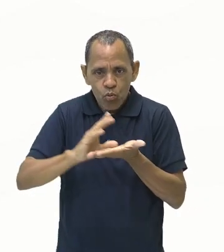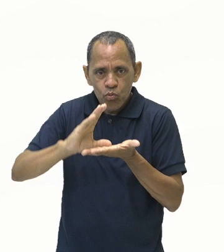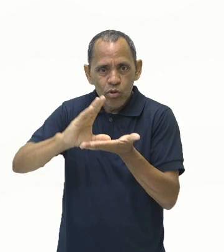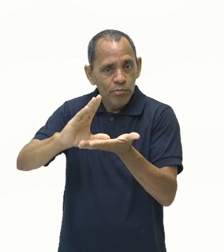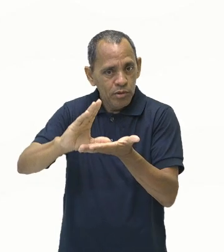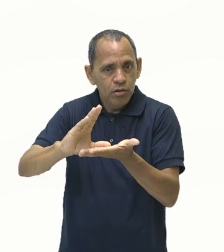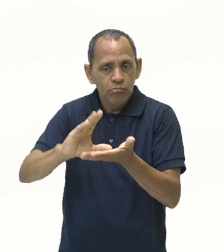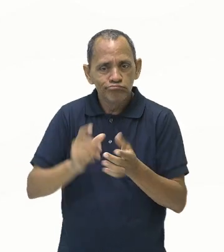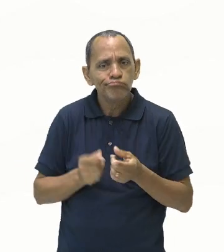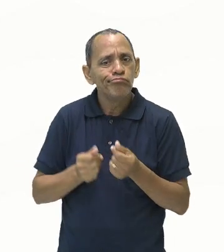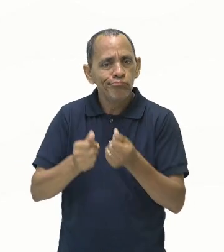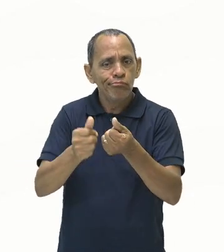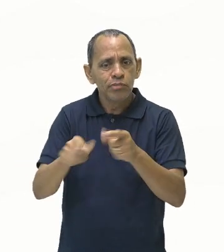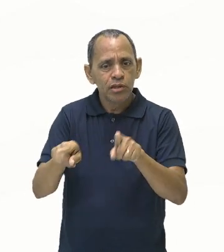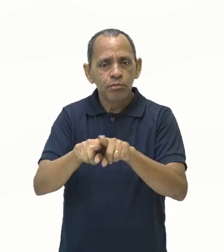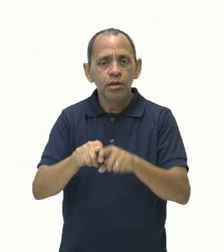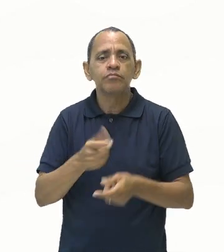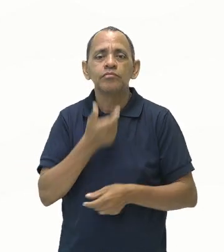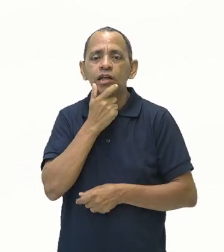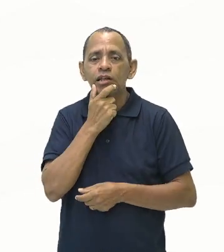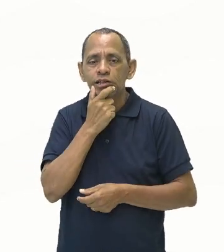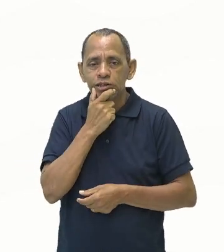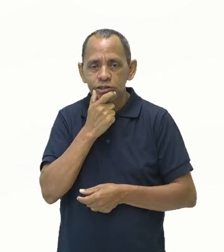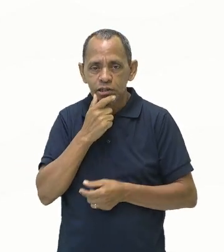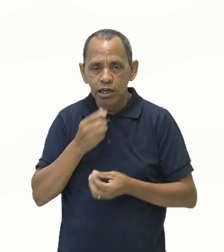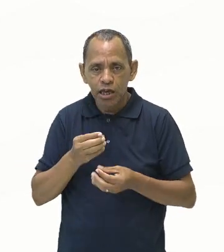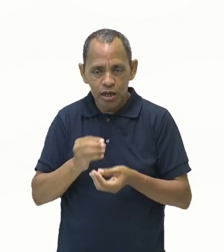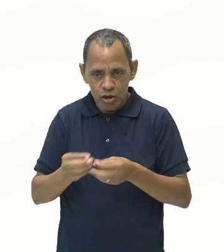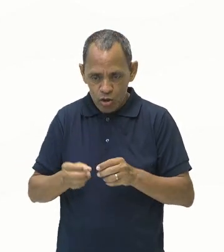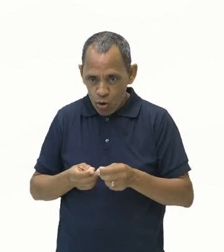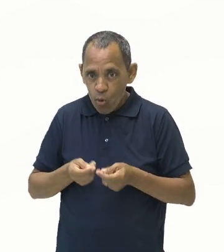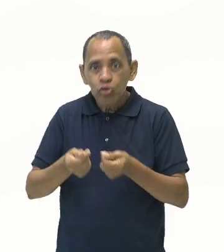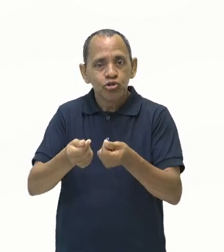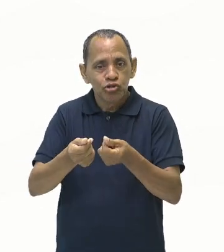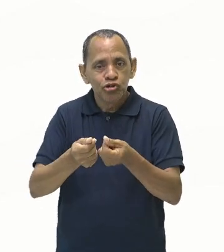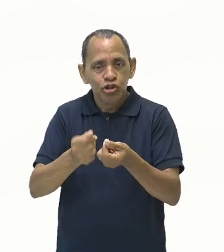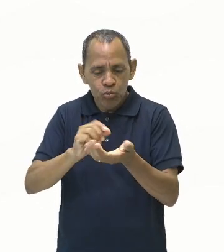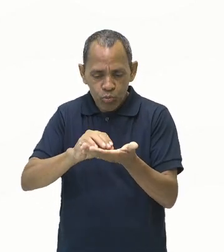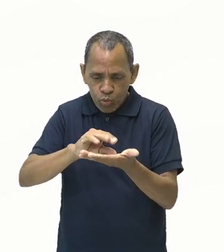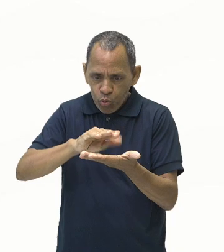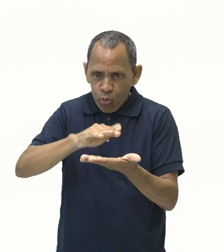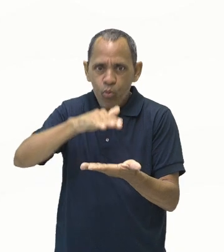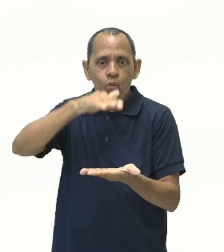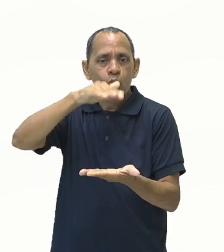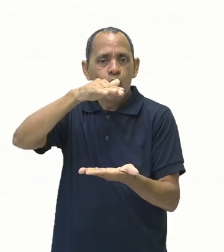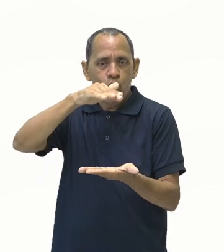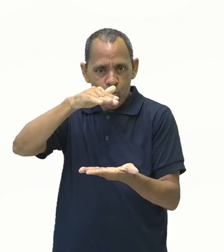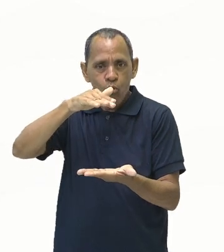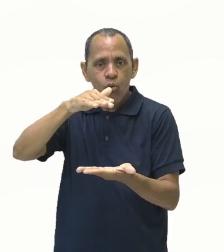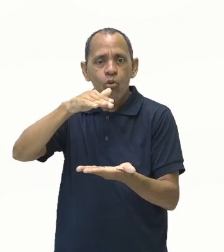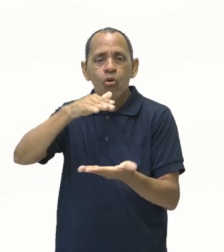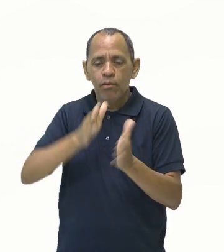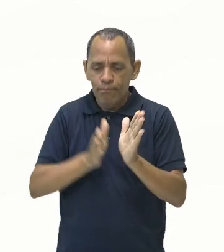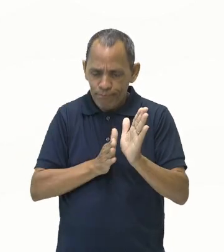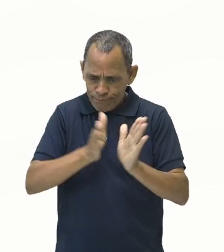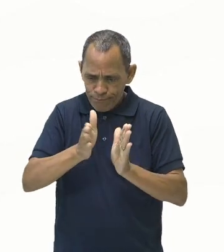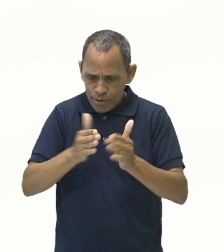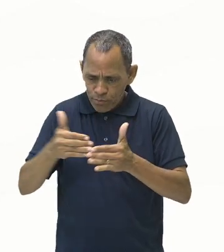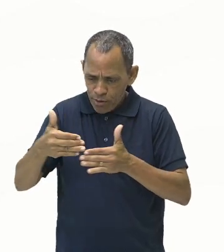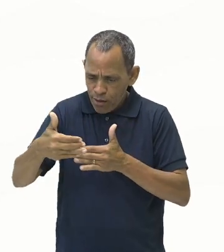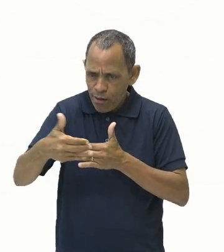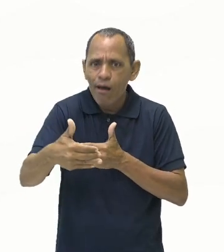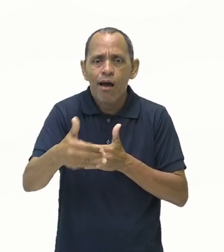a Inglaterra ela acumulou riquezas ao longo dos séculos por meio do